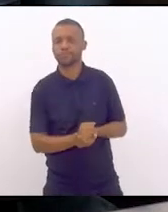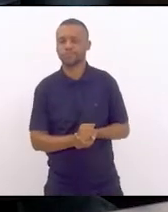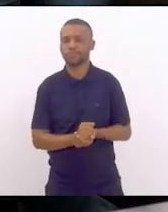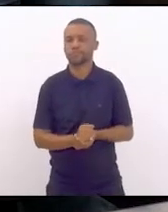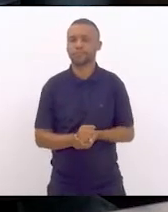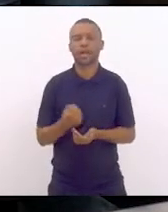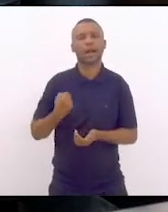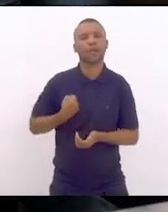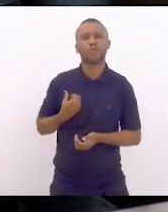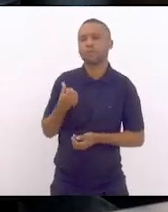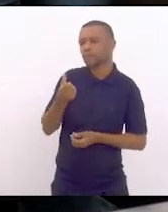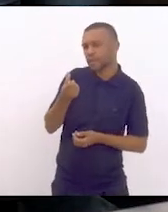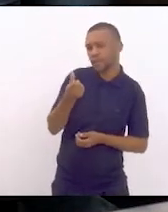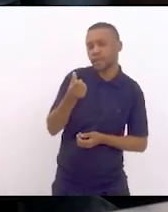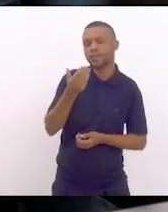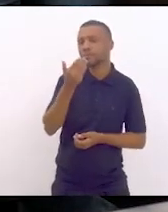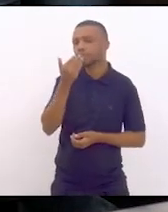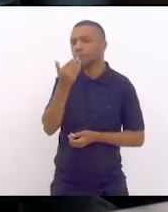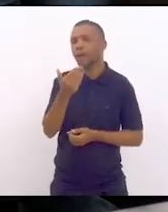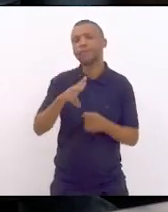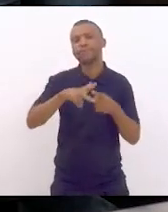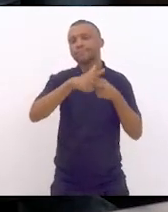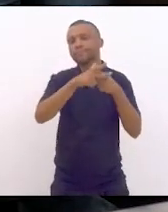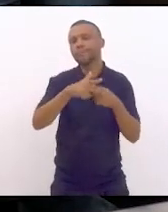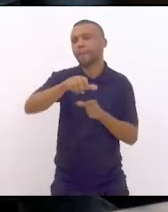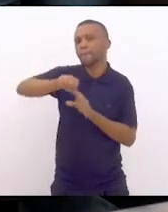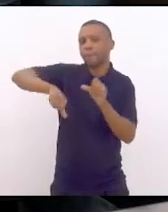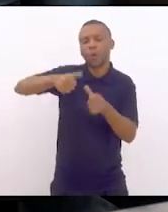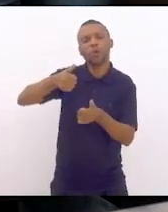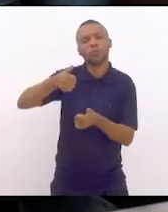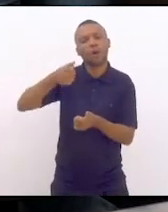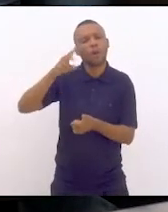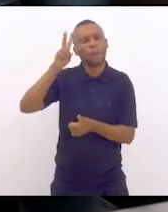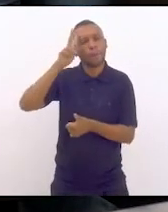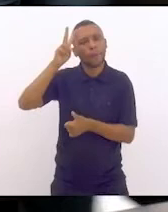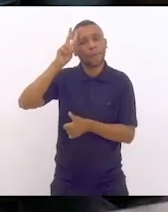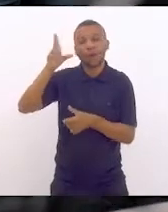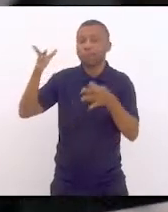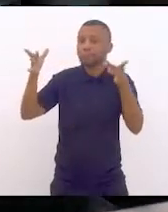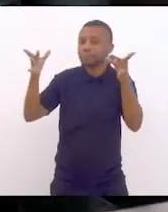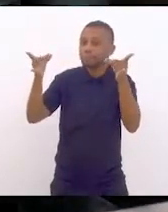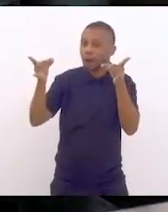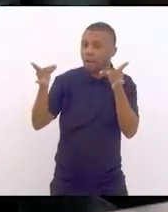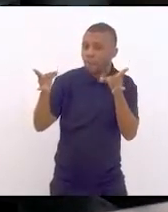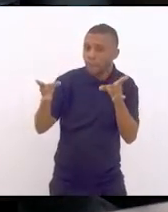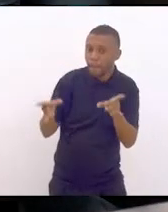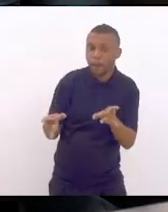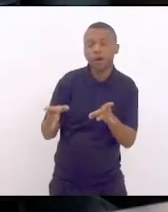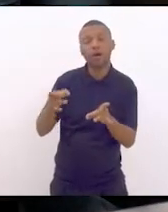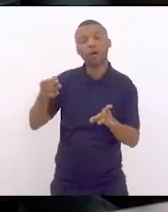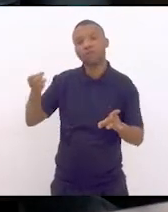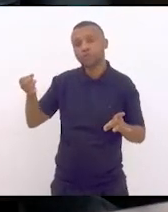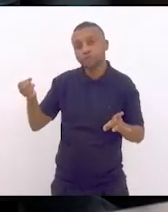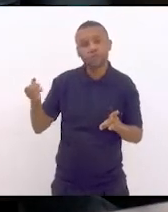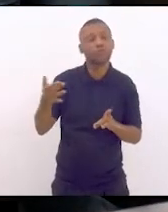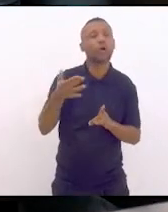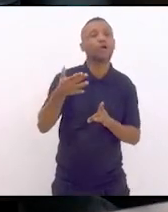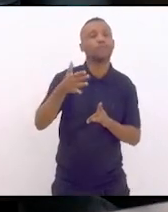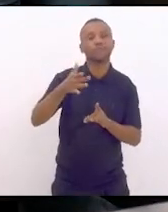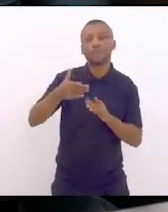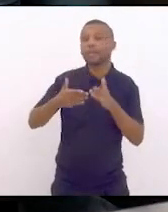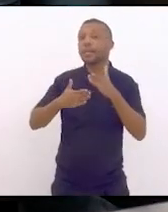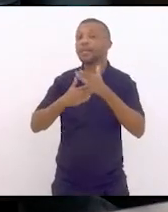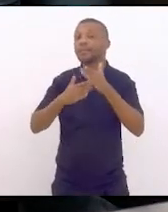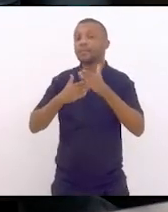número 6 altera o memorial descritivo dos novos limites do Parque Estadual da Ilha